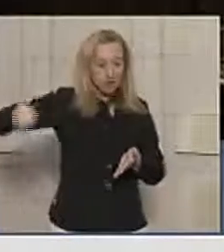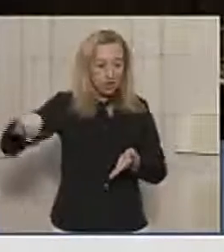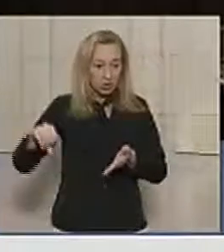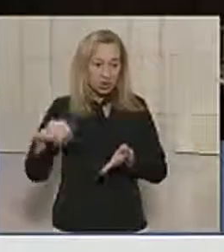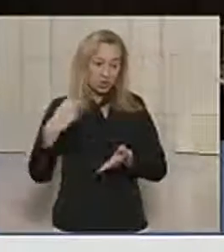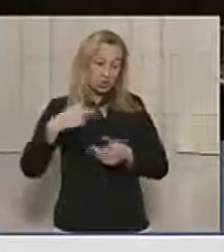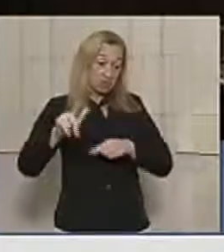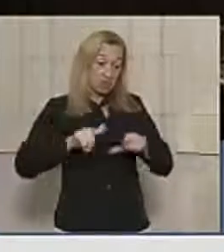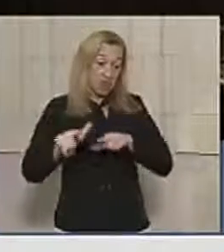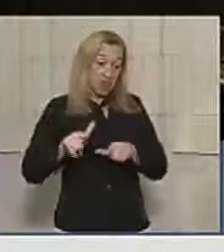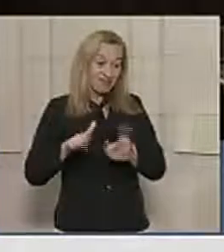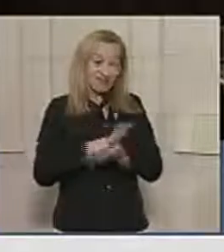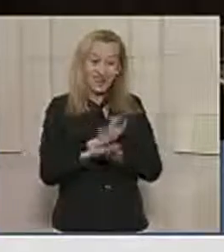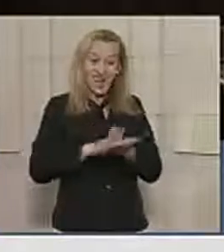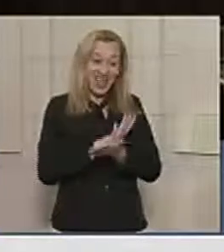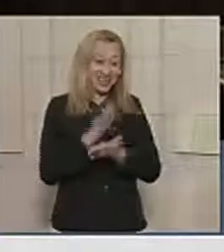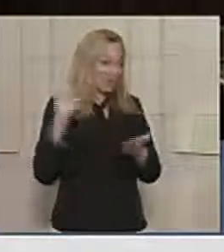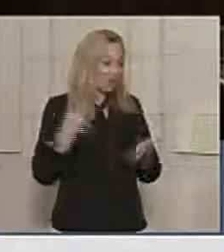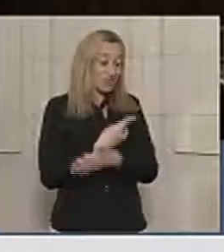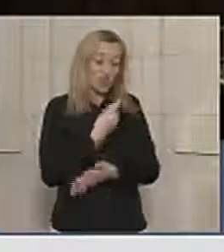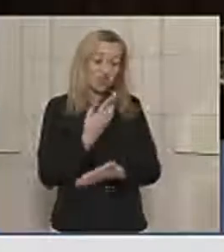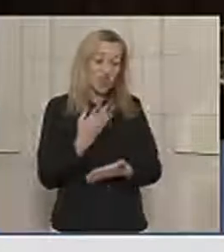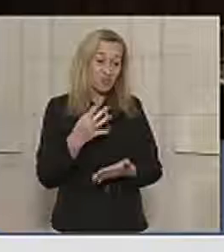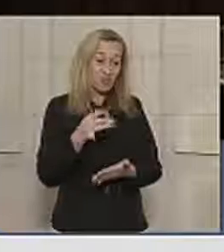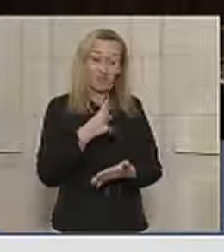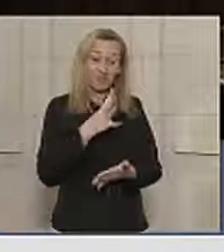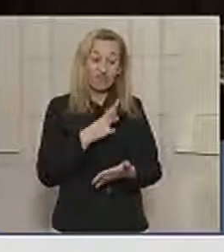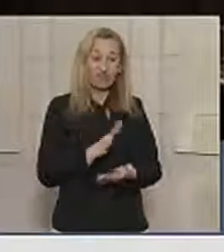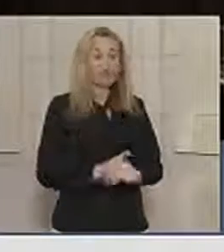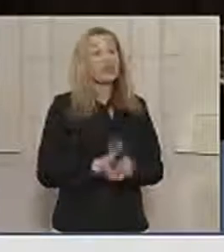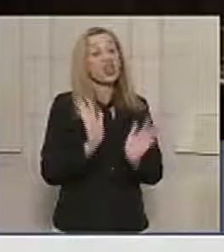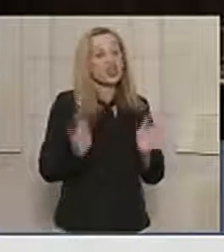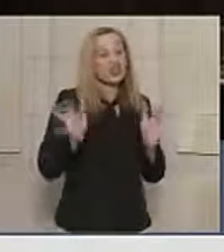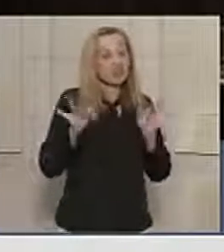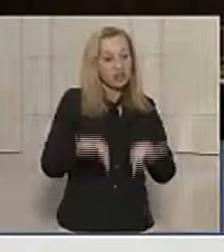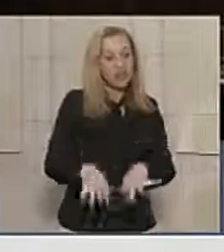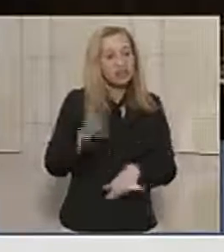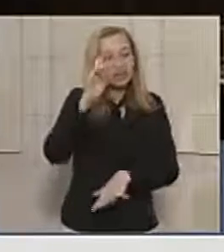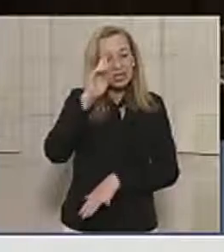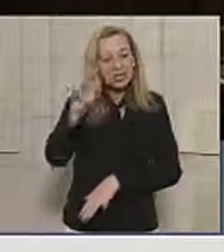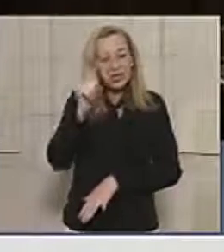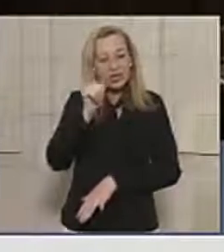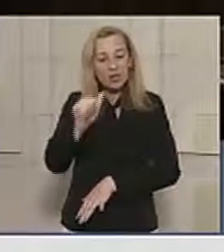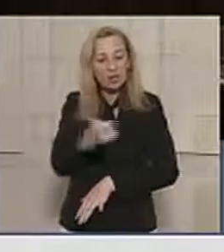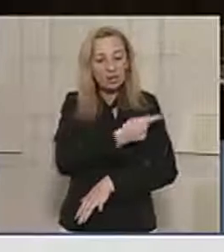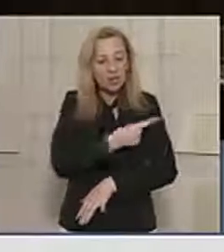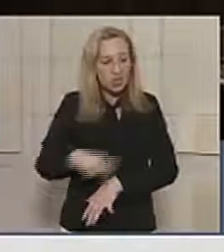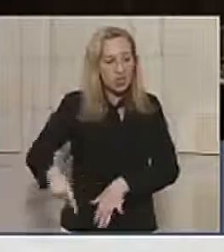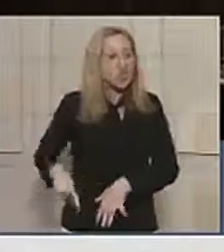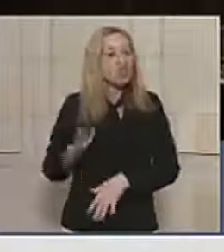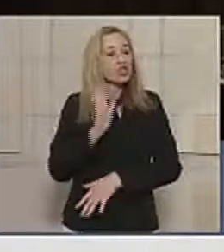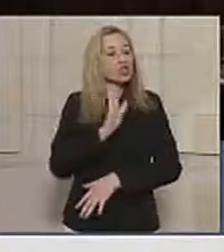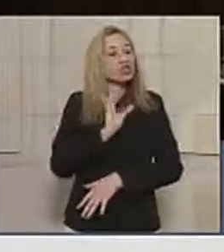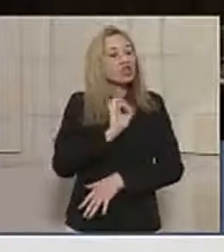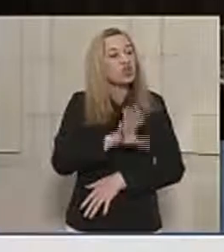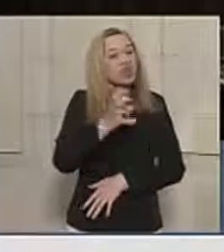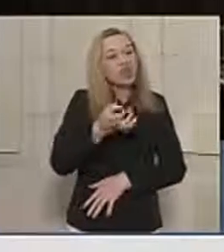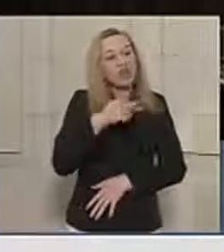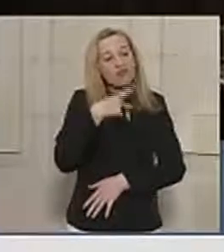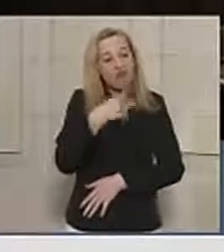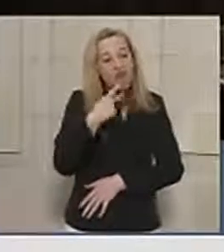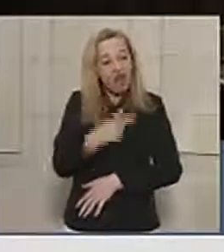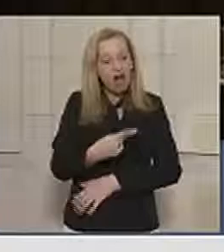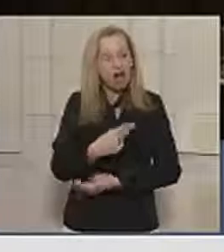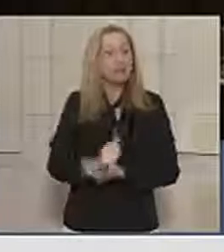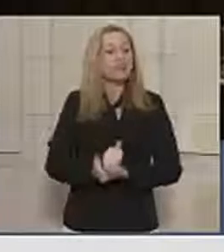esses servidores ainda não tiveram seu reconhecimento. Já terminando, senhora presidente, eu só quero aqui ser solidária